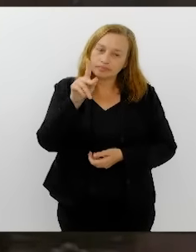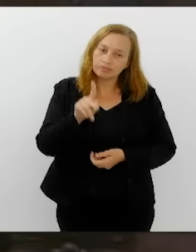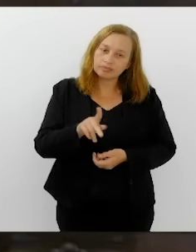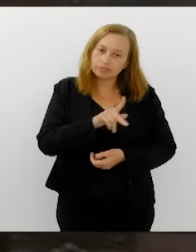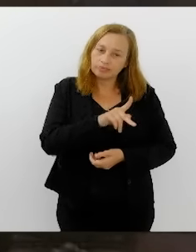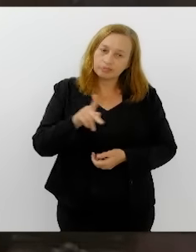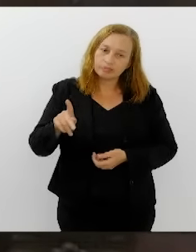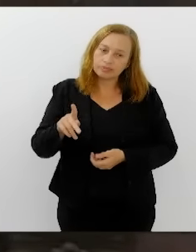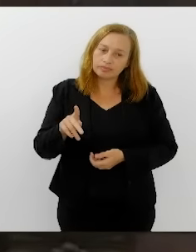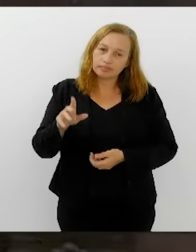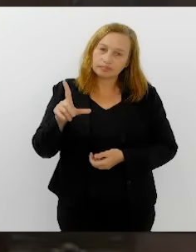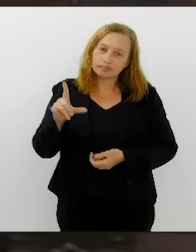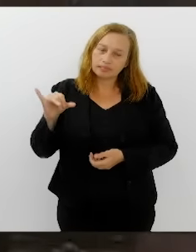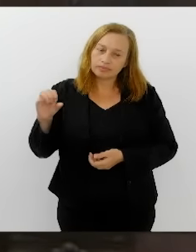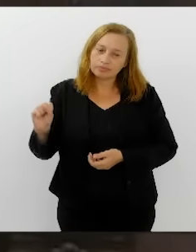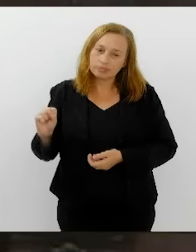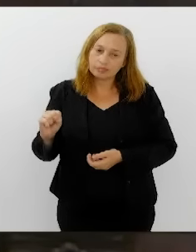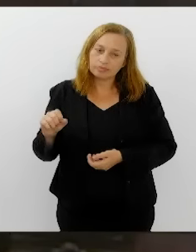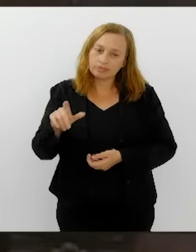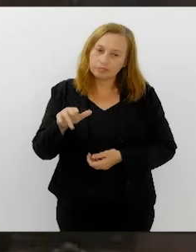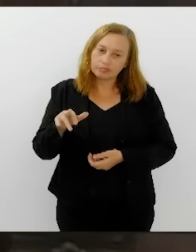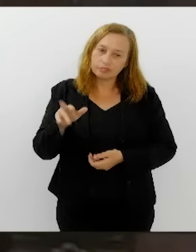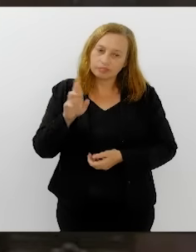nosso irmão Rafael Moreira.